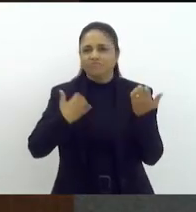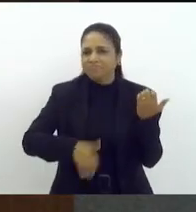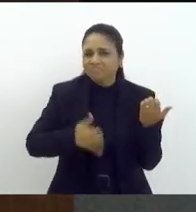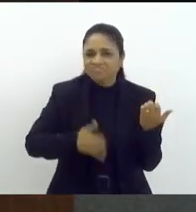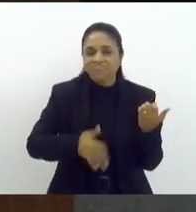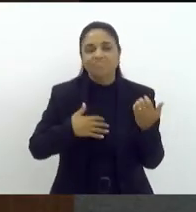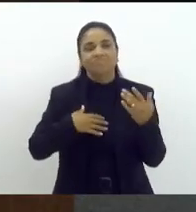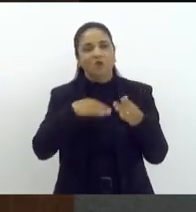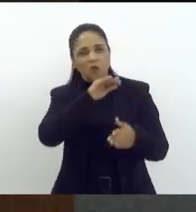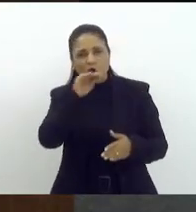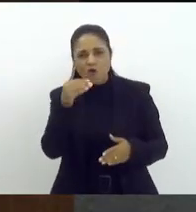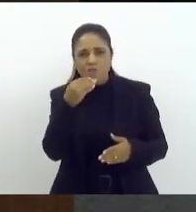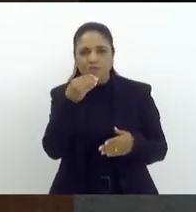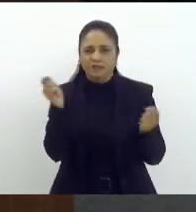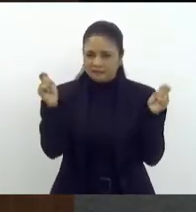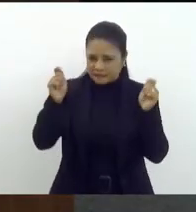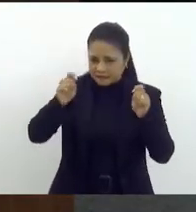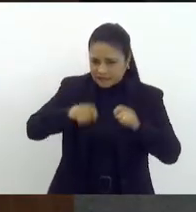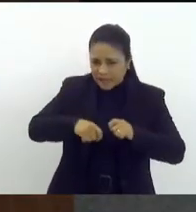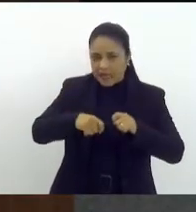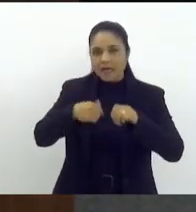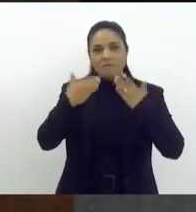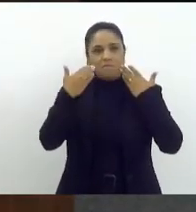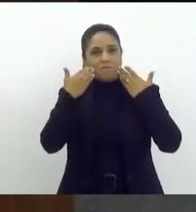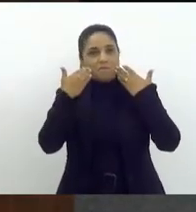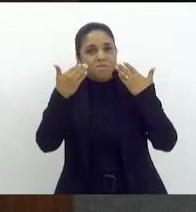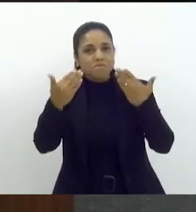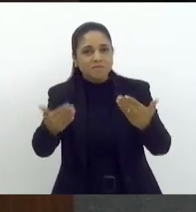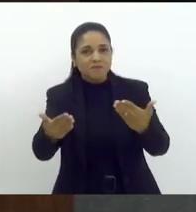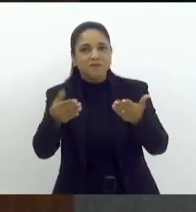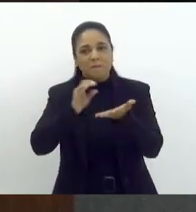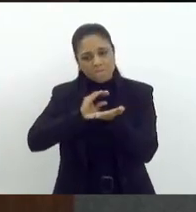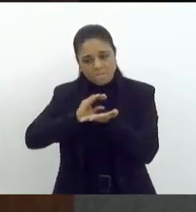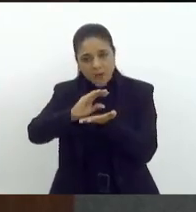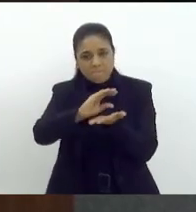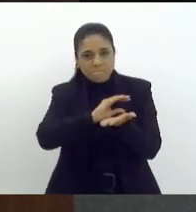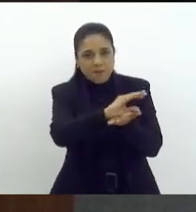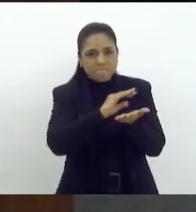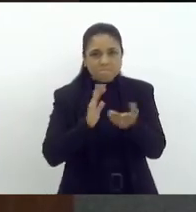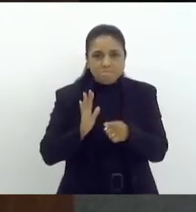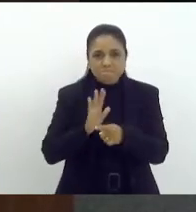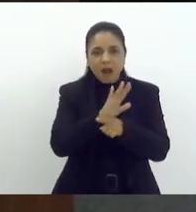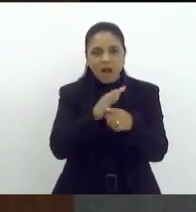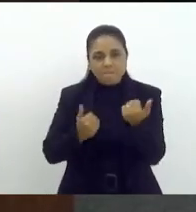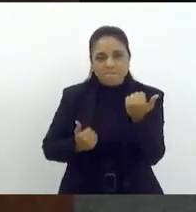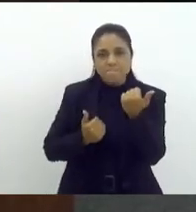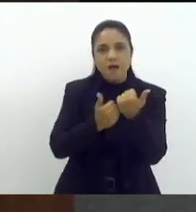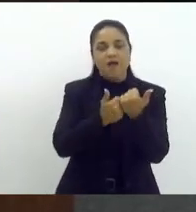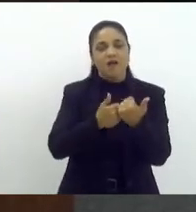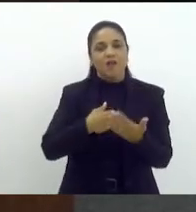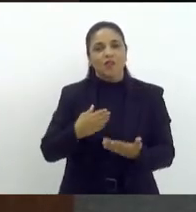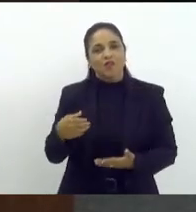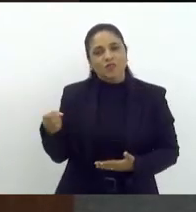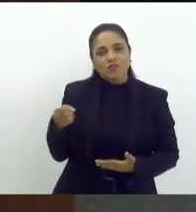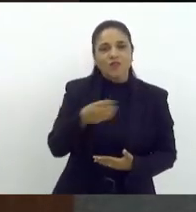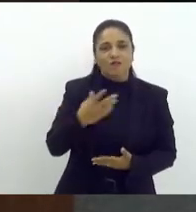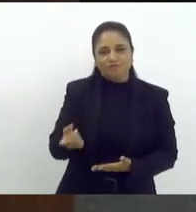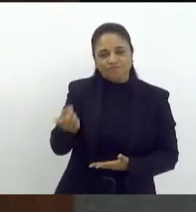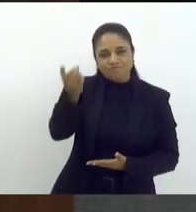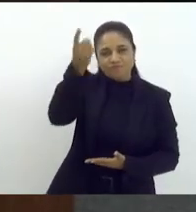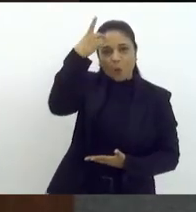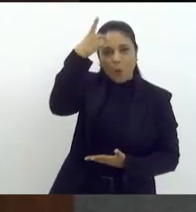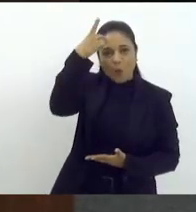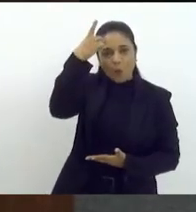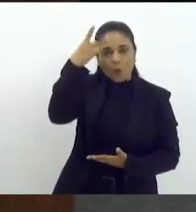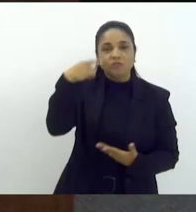a fazerem uma apresentação para revelação de novos talentos então eu gostei